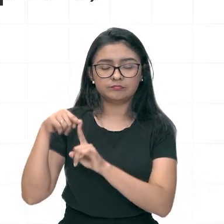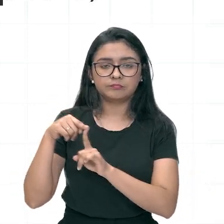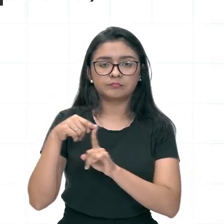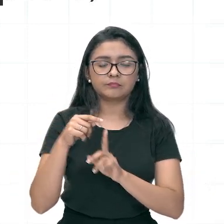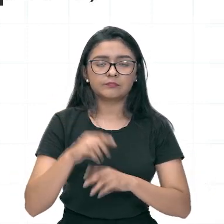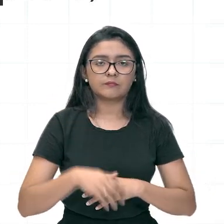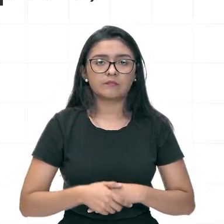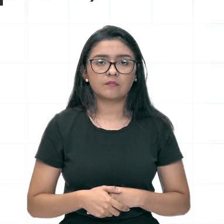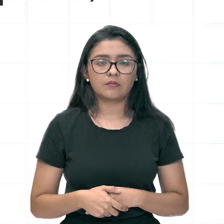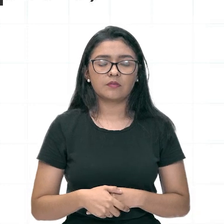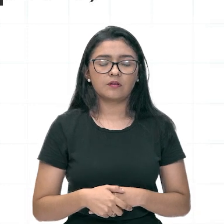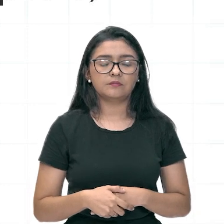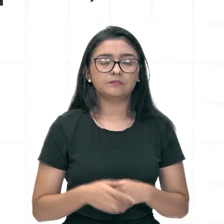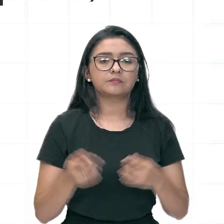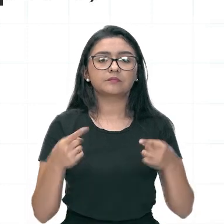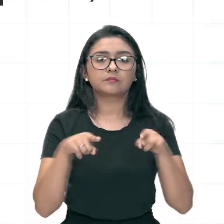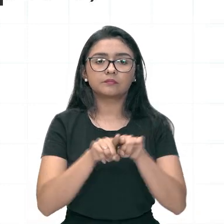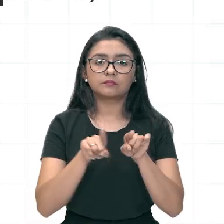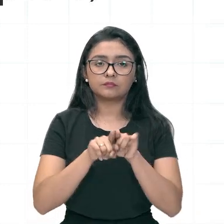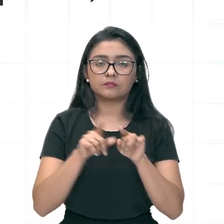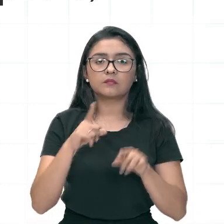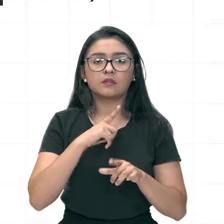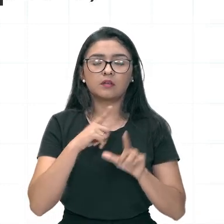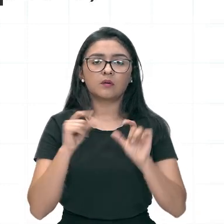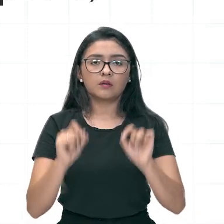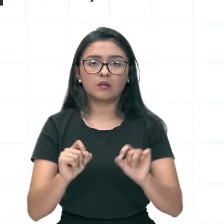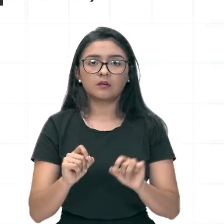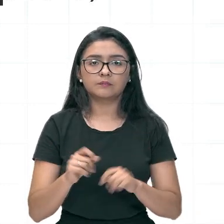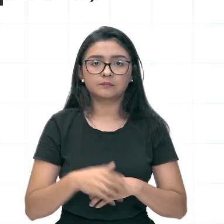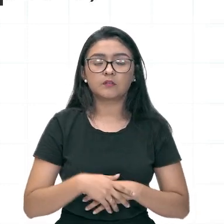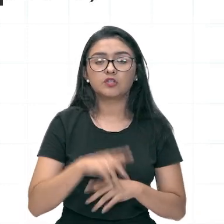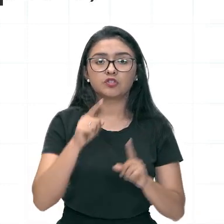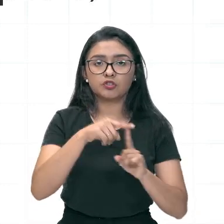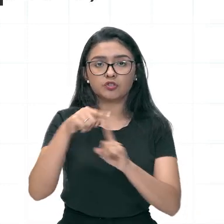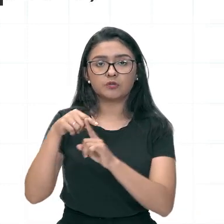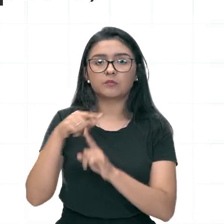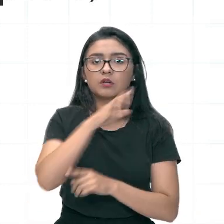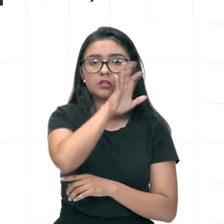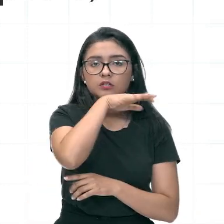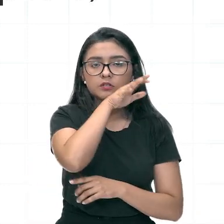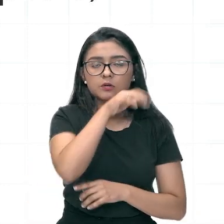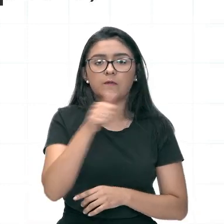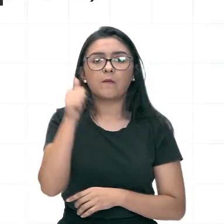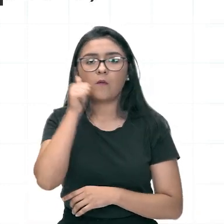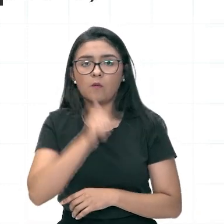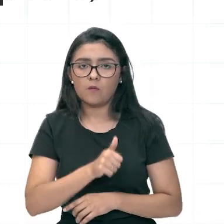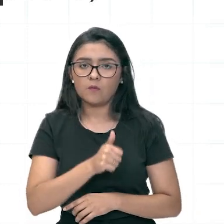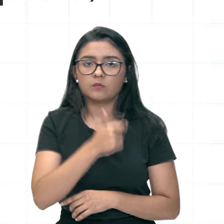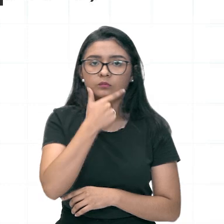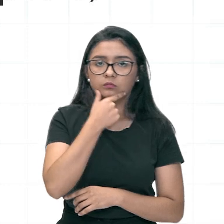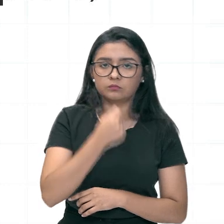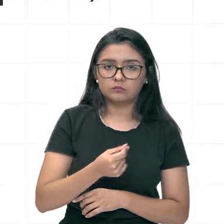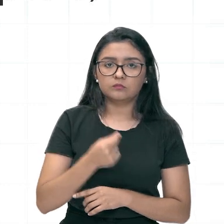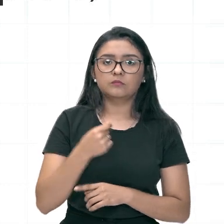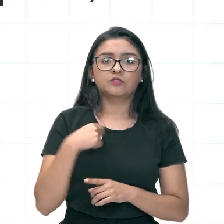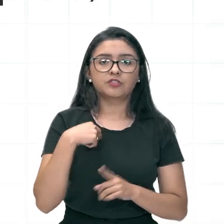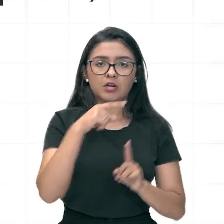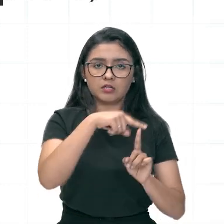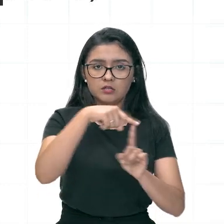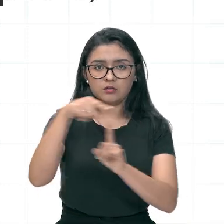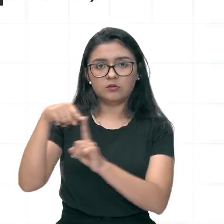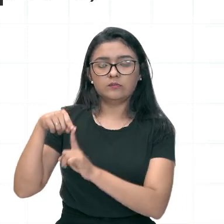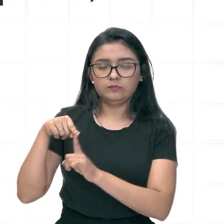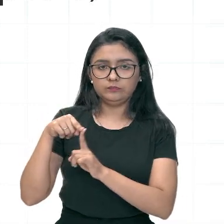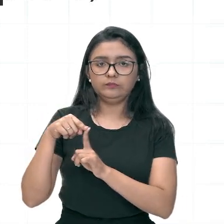sua nutrição. Presença de sexos separados, ou seja, são observados machos e fêmeas de cada